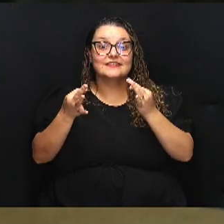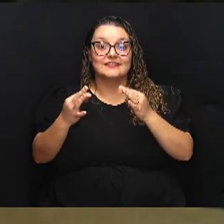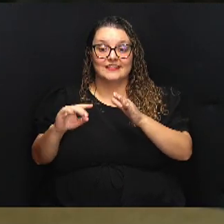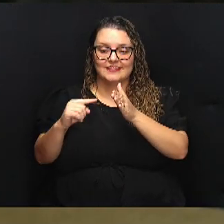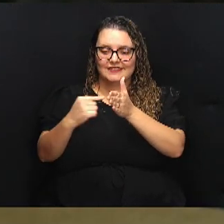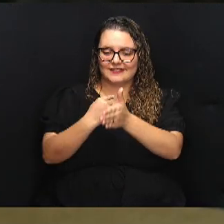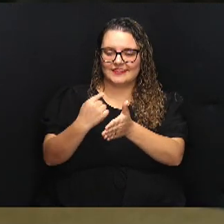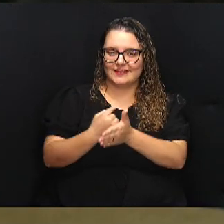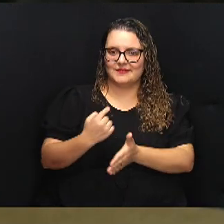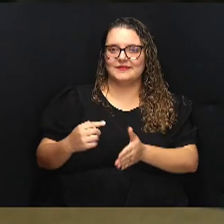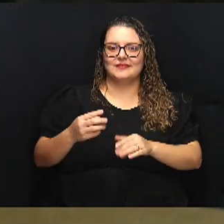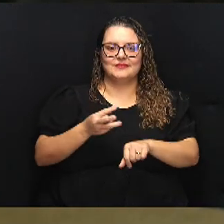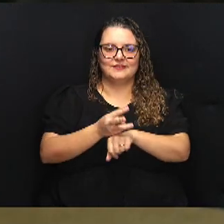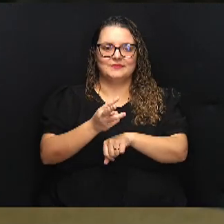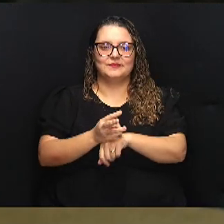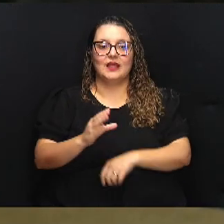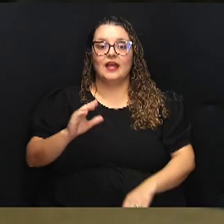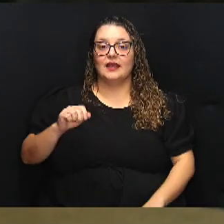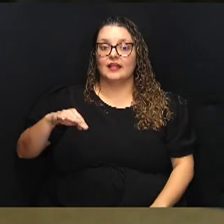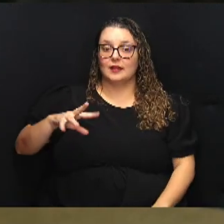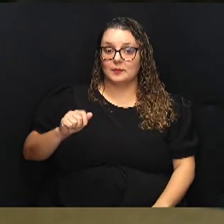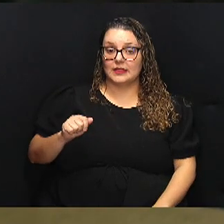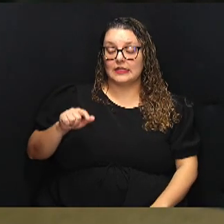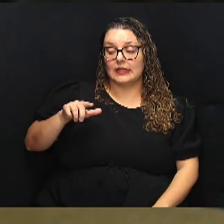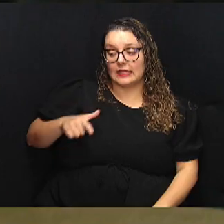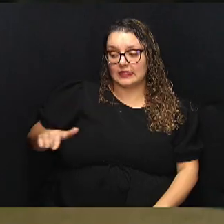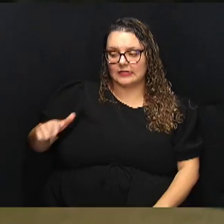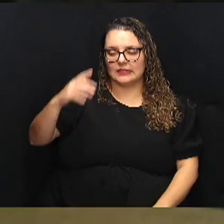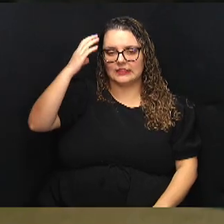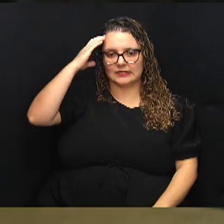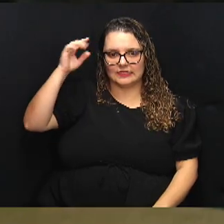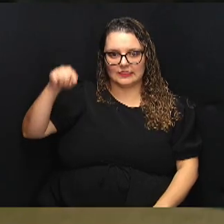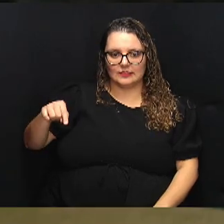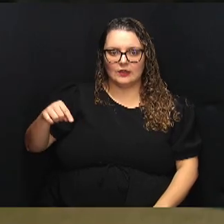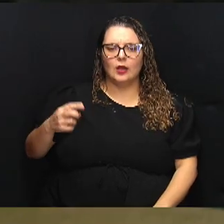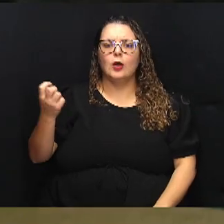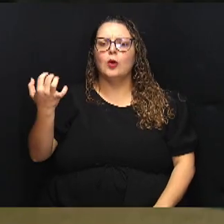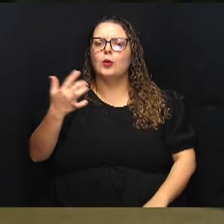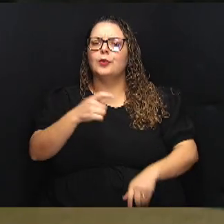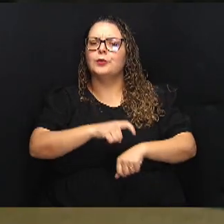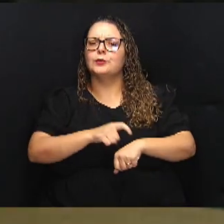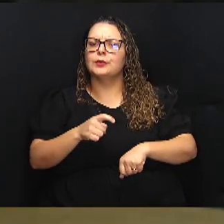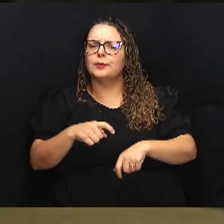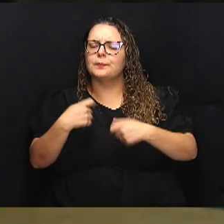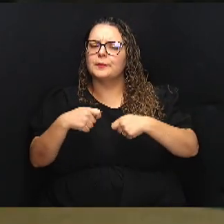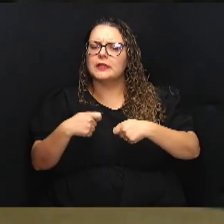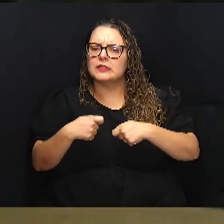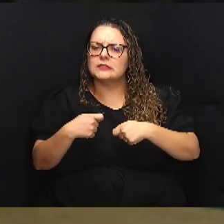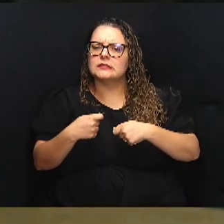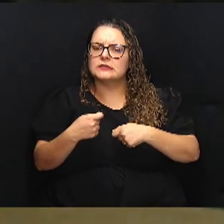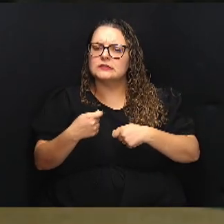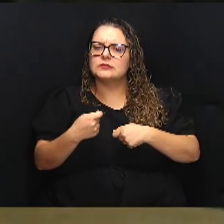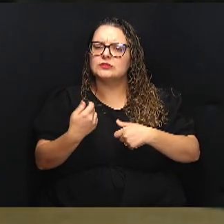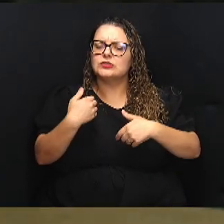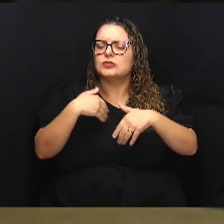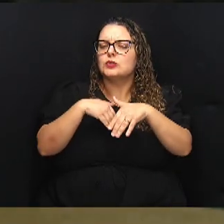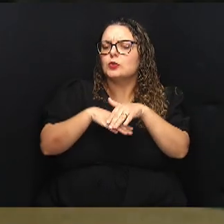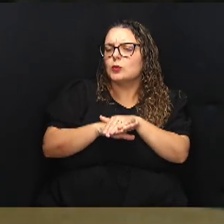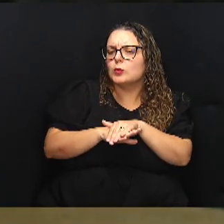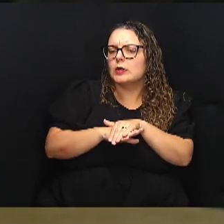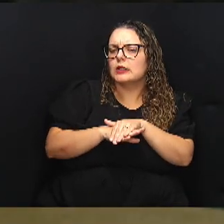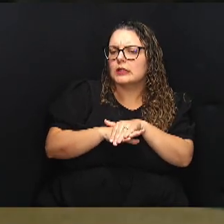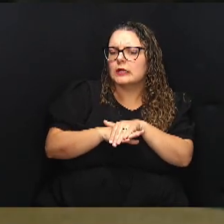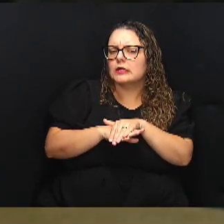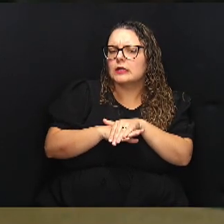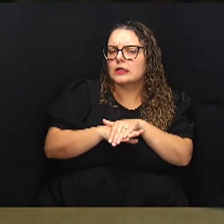no nosso WhatsApp. A Camila Pires do Taquaral. Quanto tempo a gente precisa guardar de reserva para segurar o